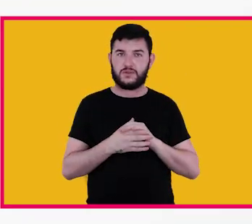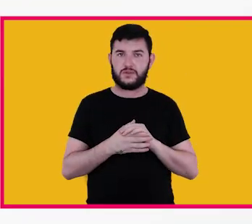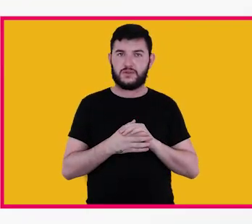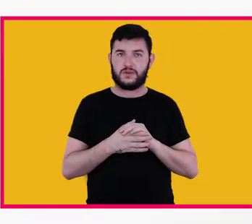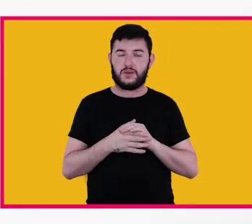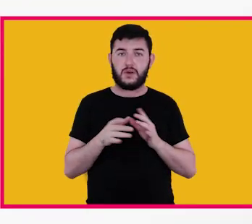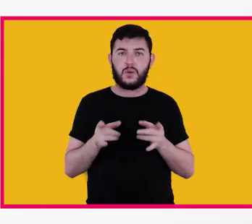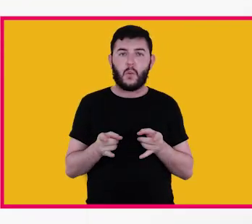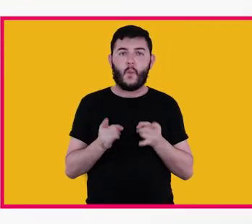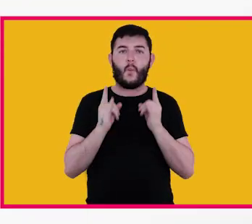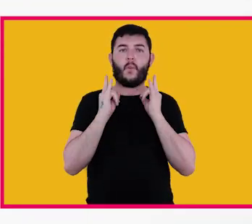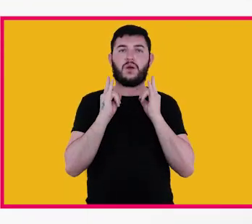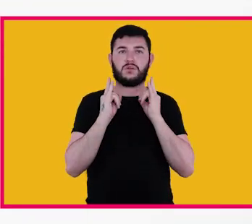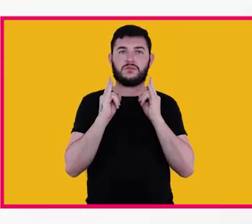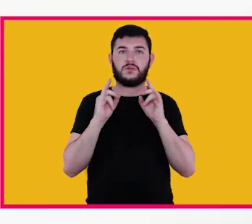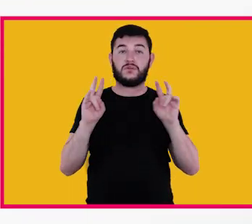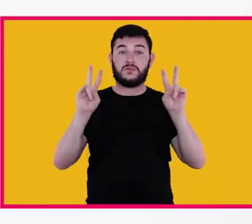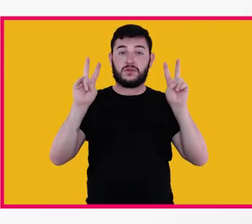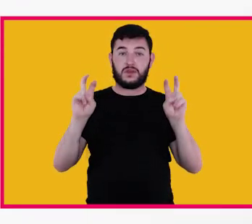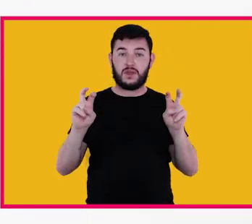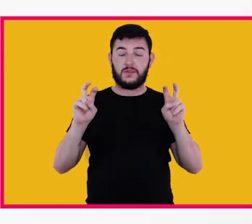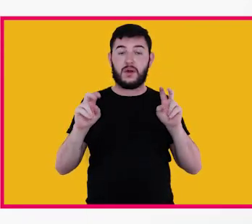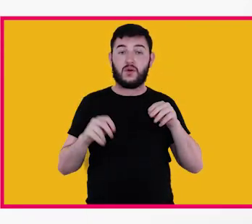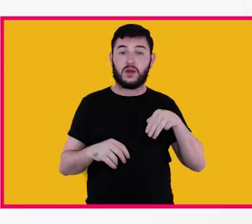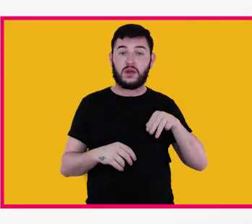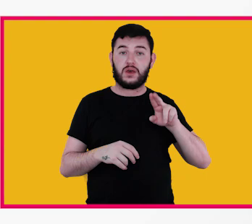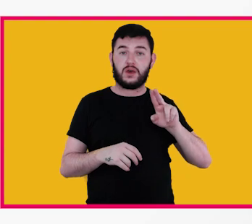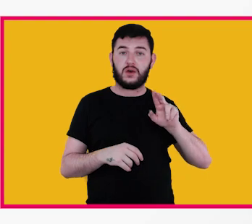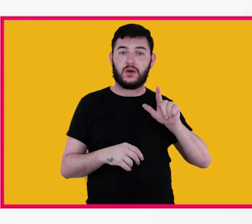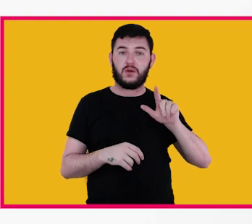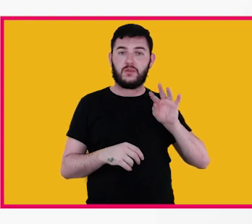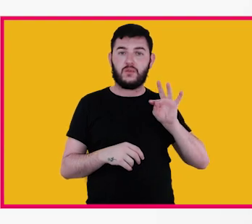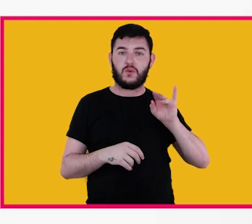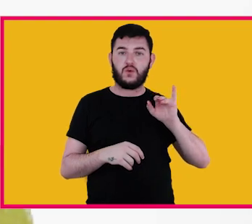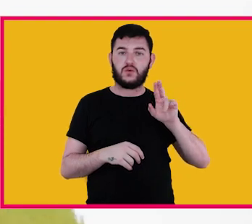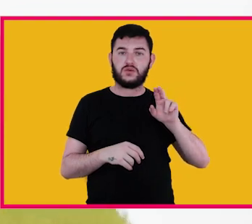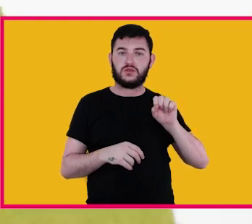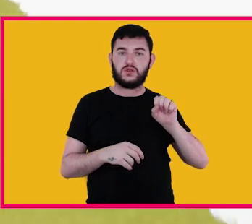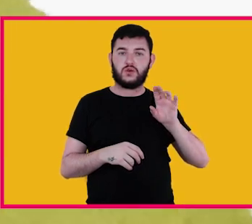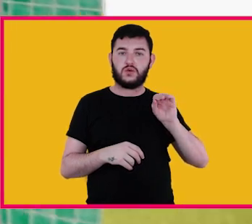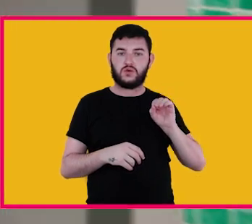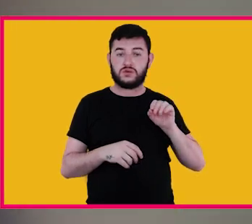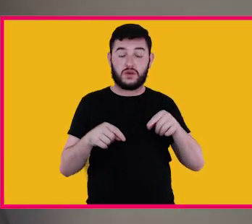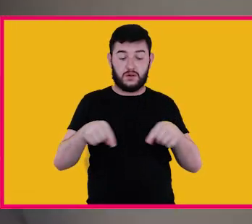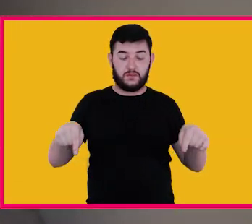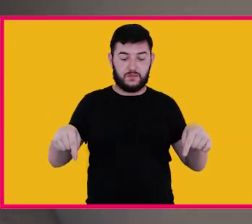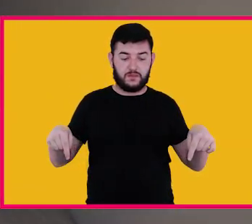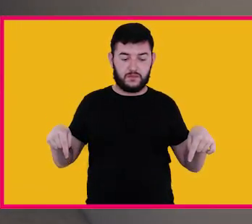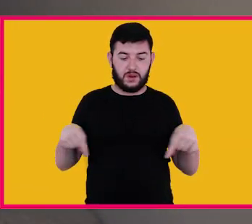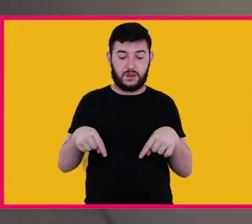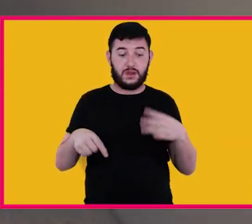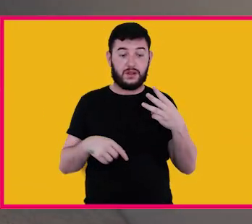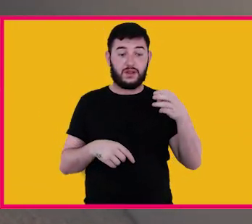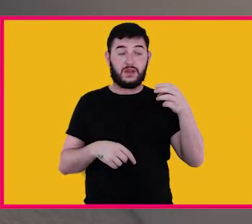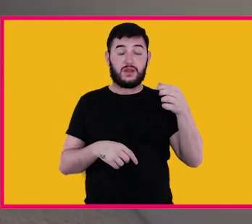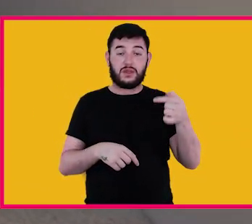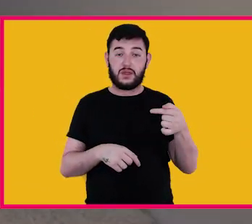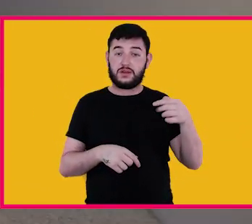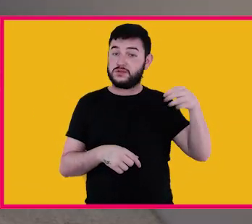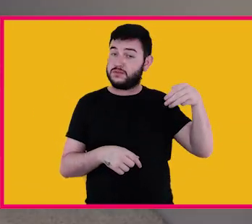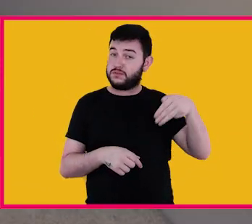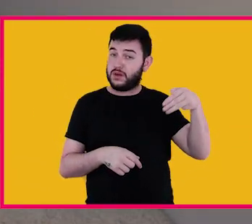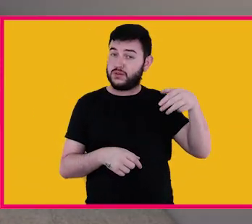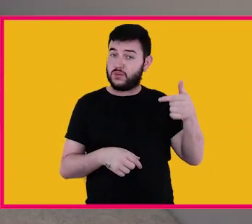área, que a gente chamou de módulo multiuso. Ele consiste numa sala de área constituída de aproximadamente 37 metros quadrados, com